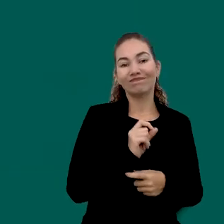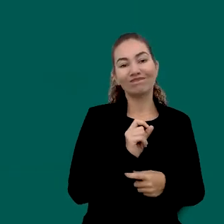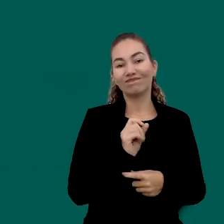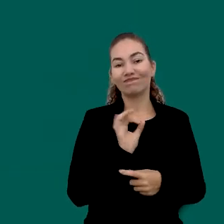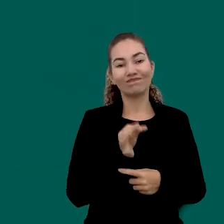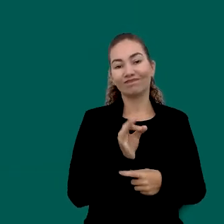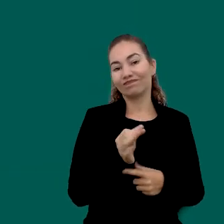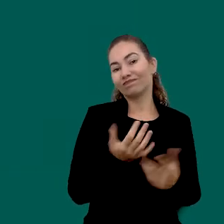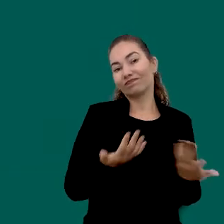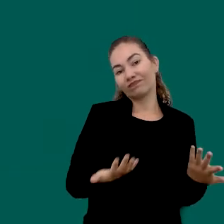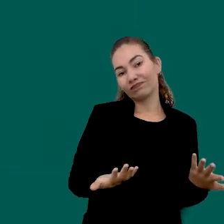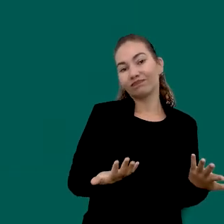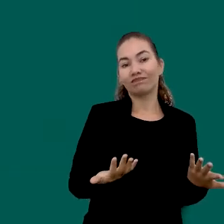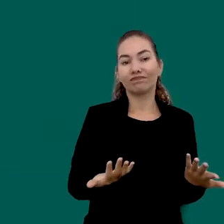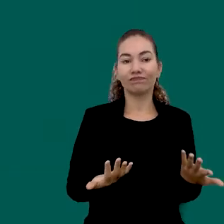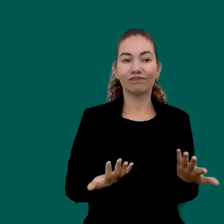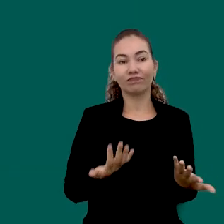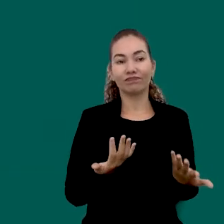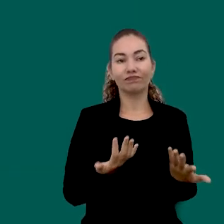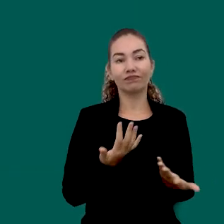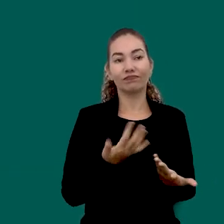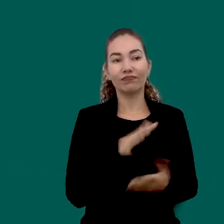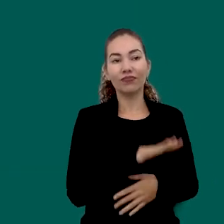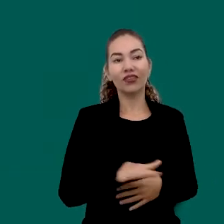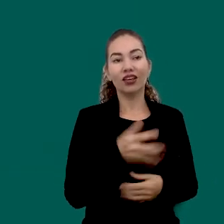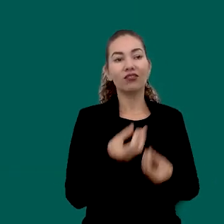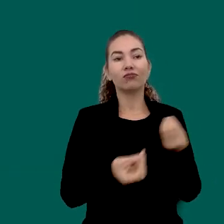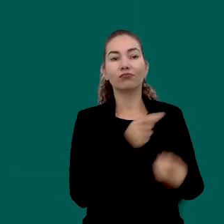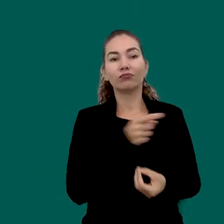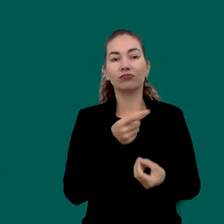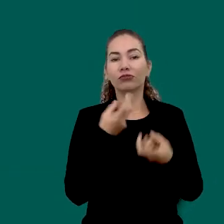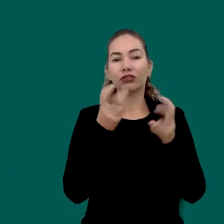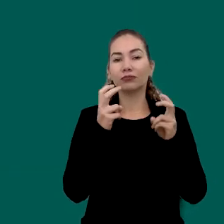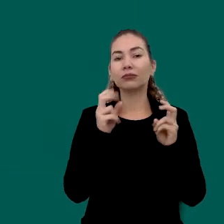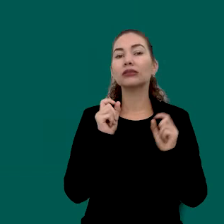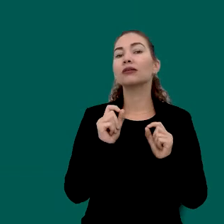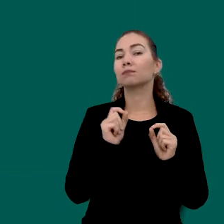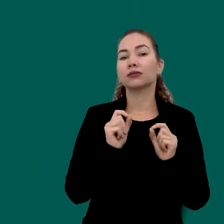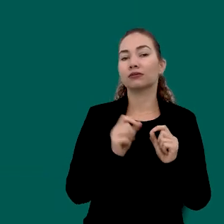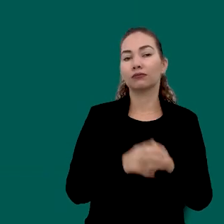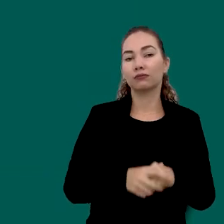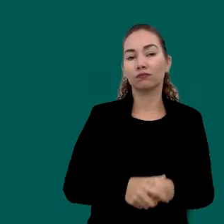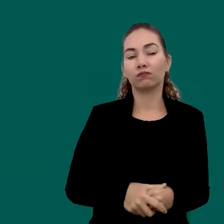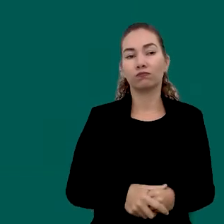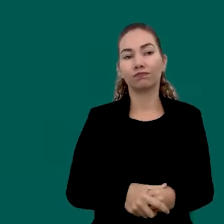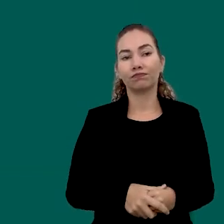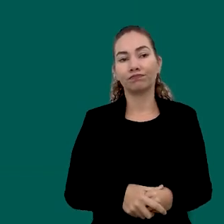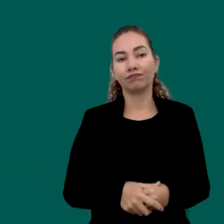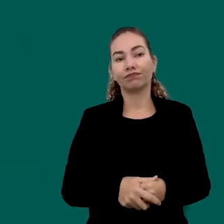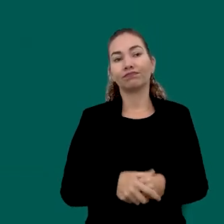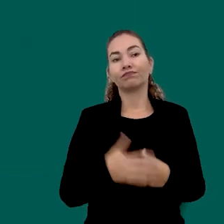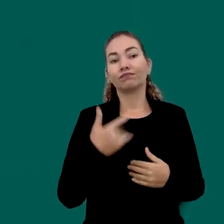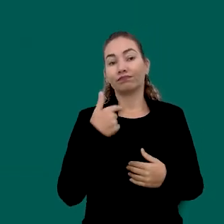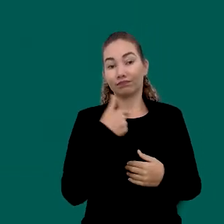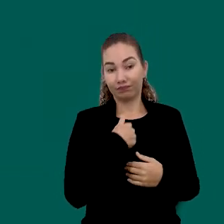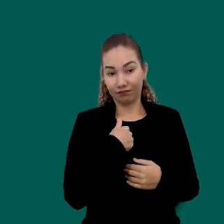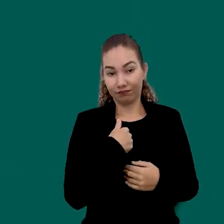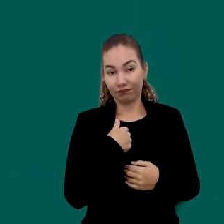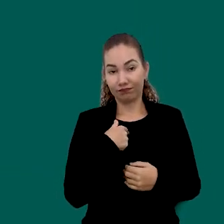Ou isso não é adequado, de repente, para esse meio. Como é que vocês enxergam isso, assim?